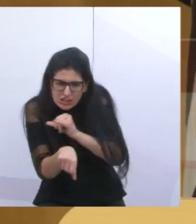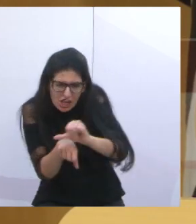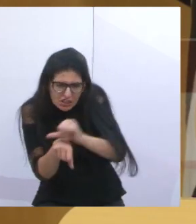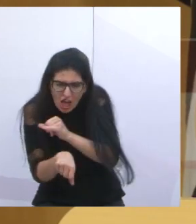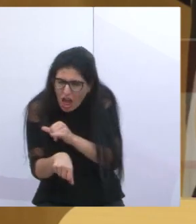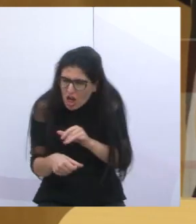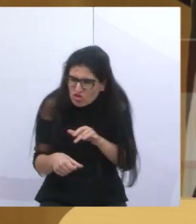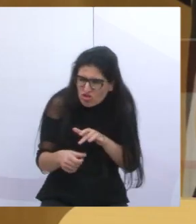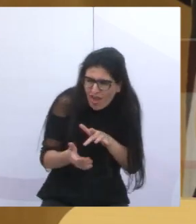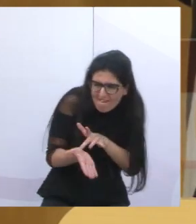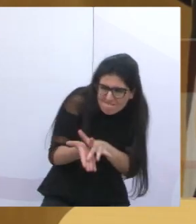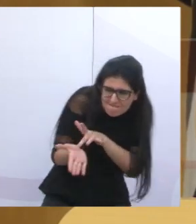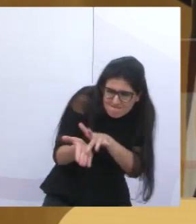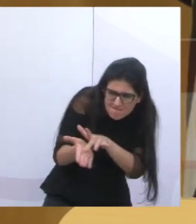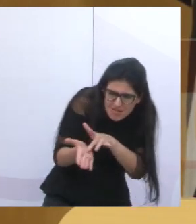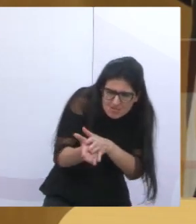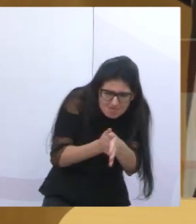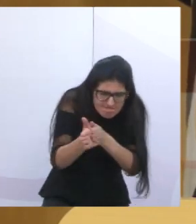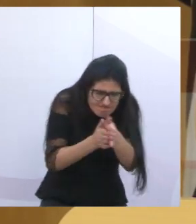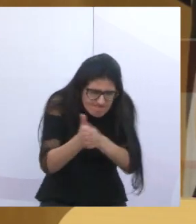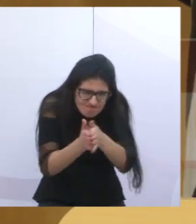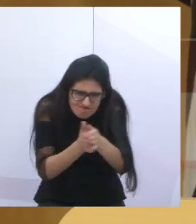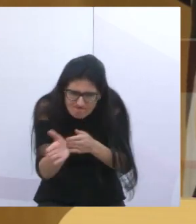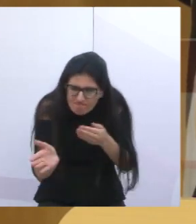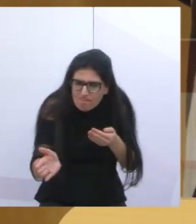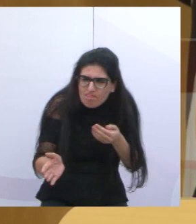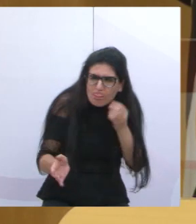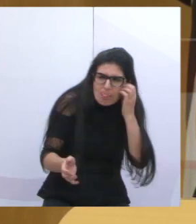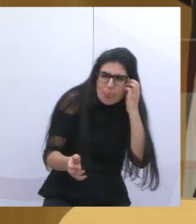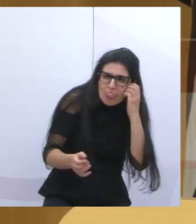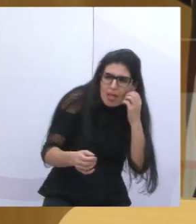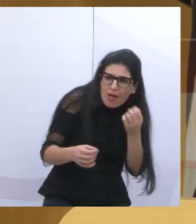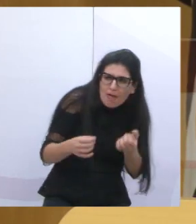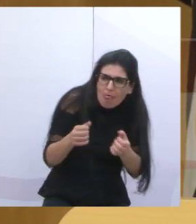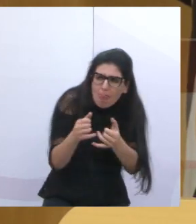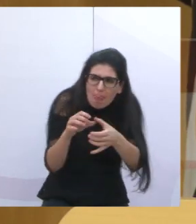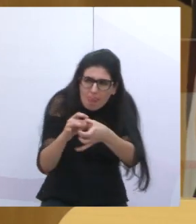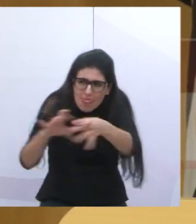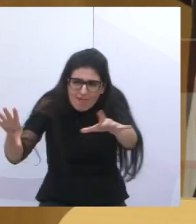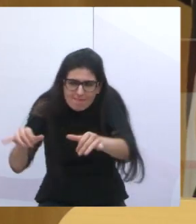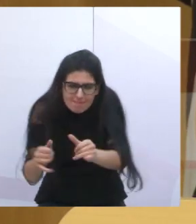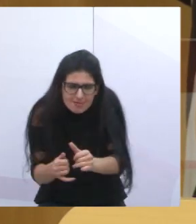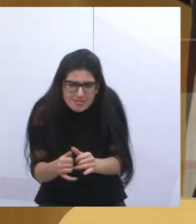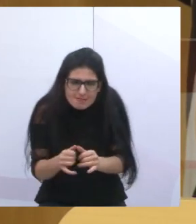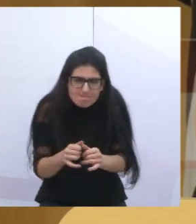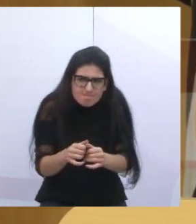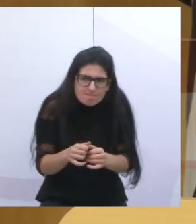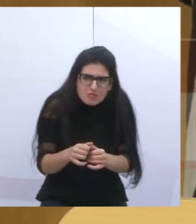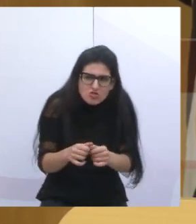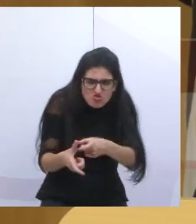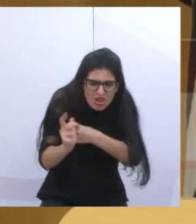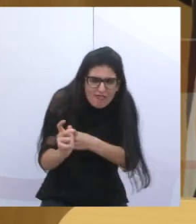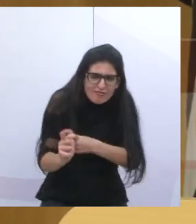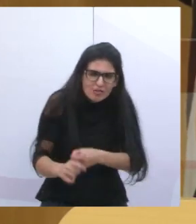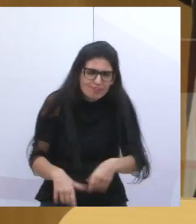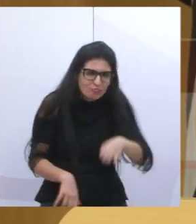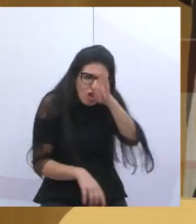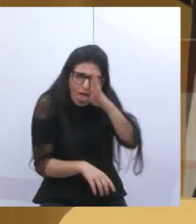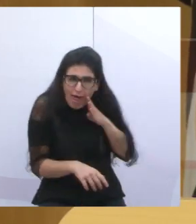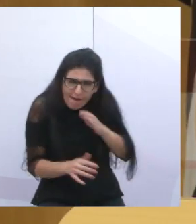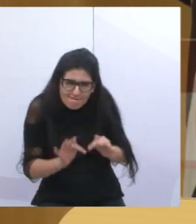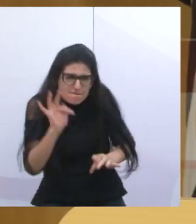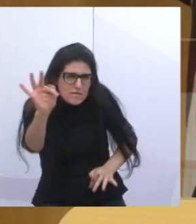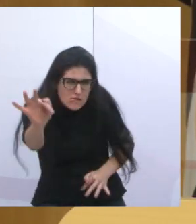tribuna. Não existe cara malandro. Se o cara tem 3 lotes, então quem tinha que ver isso aí era o secretário